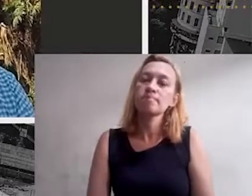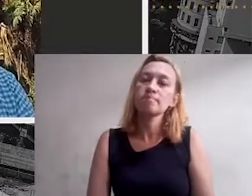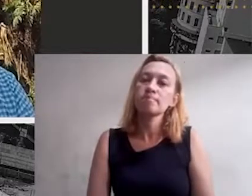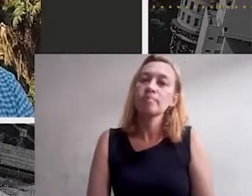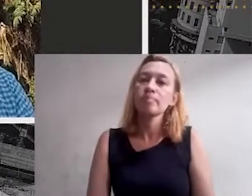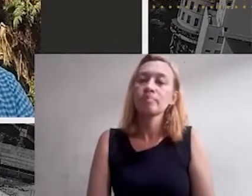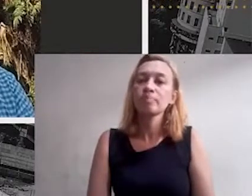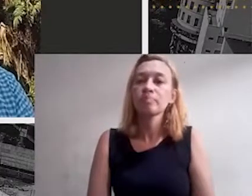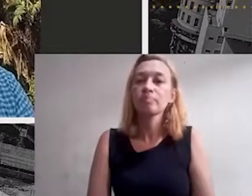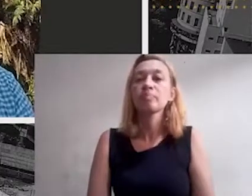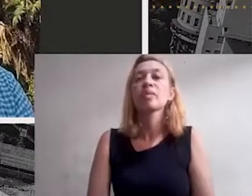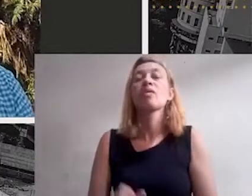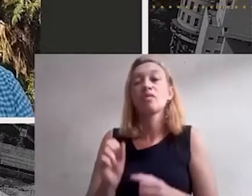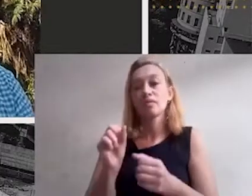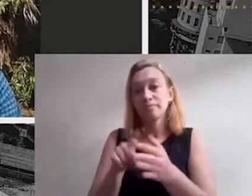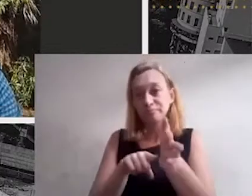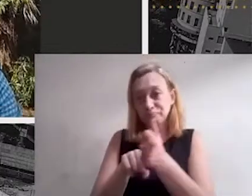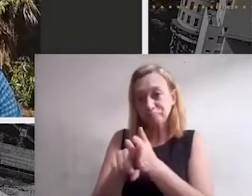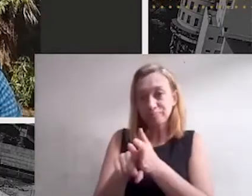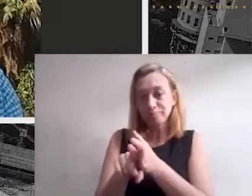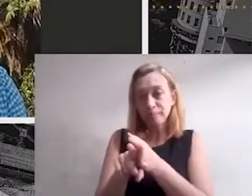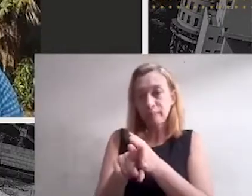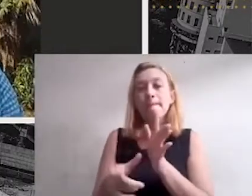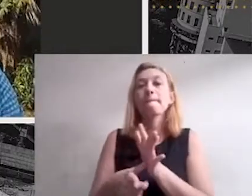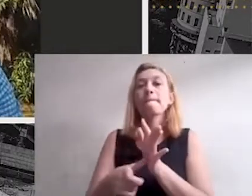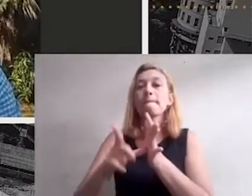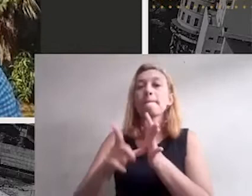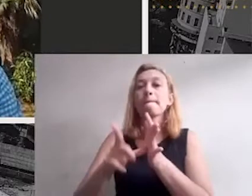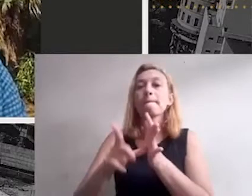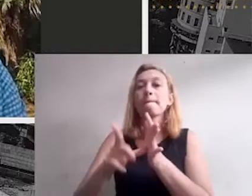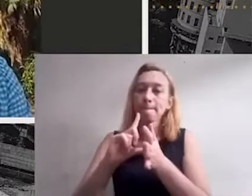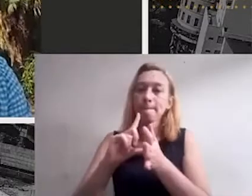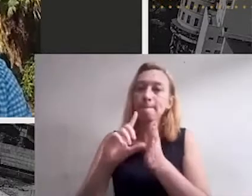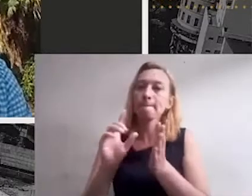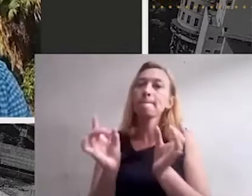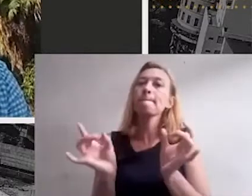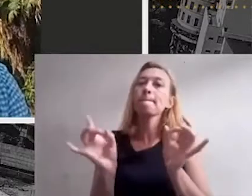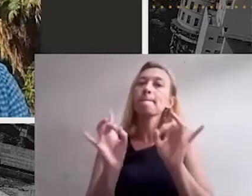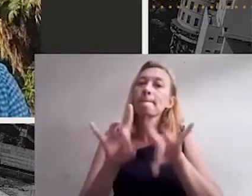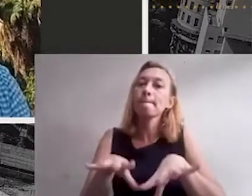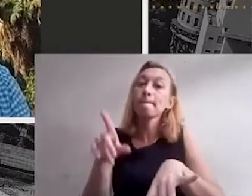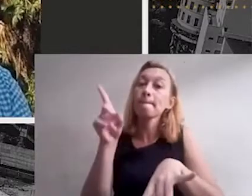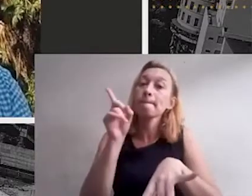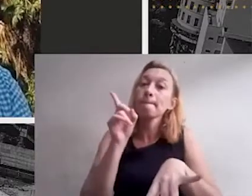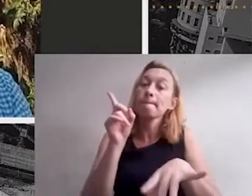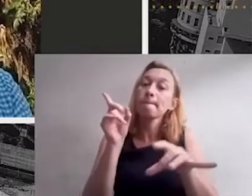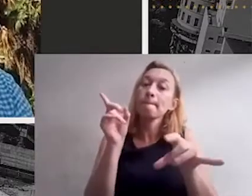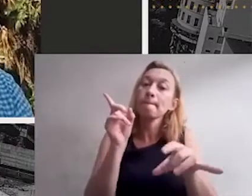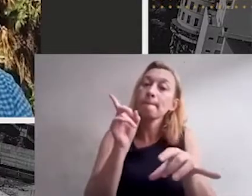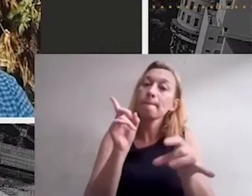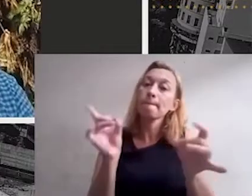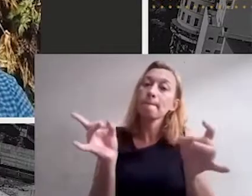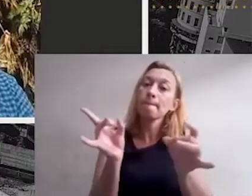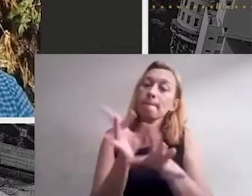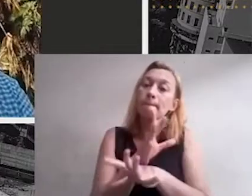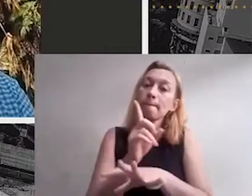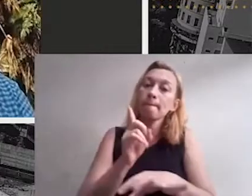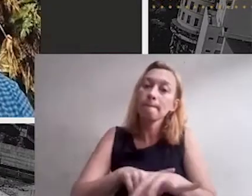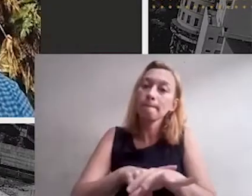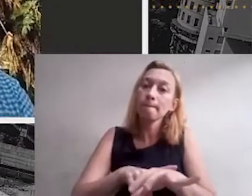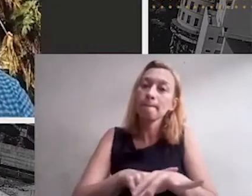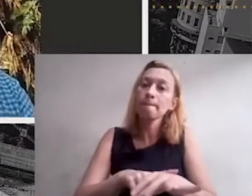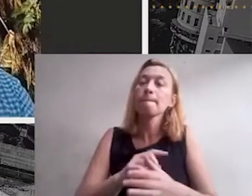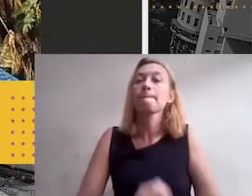uma pergunta, que antes que seja tarde, antes que acabe nosso tempo, eu queria que você falasse